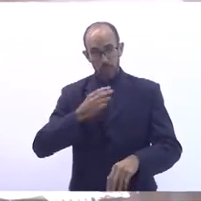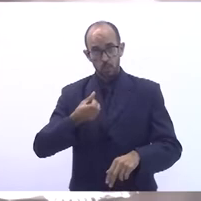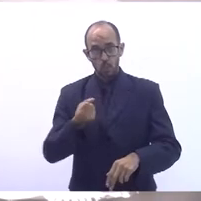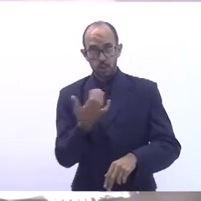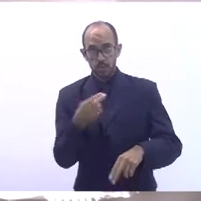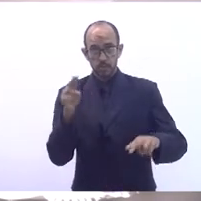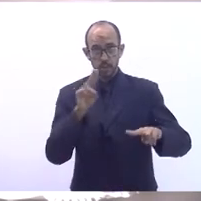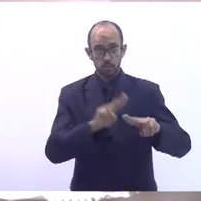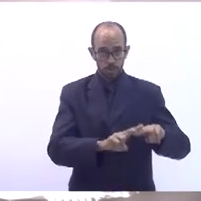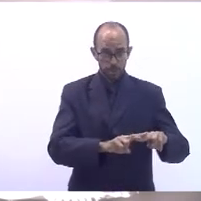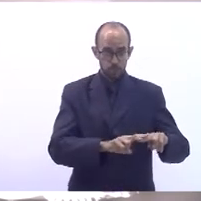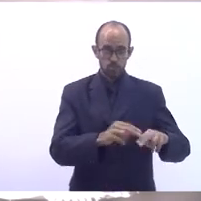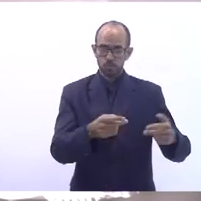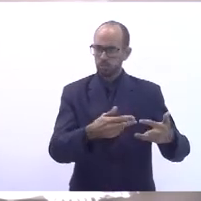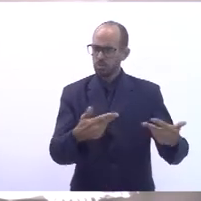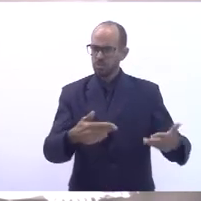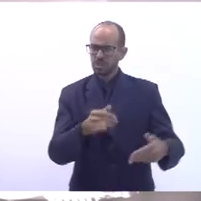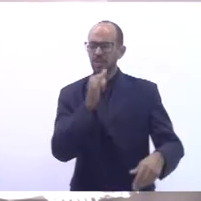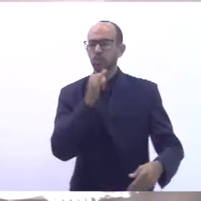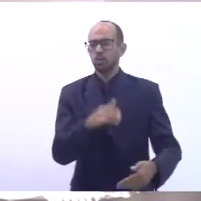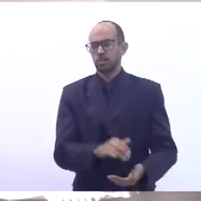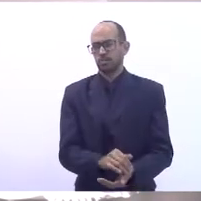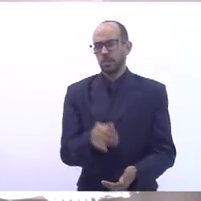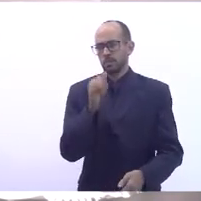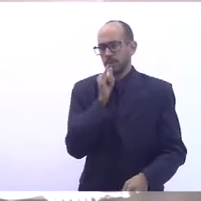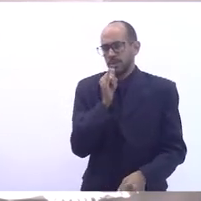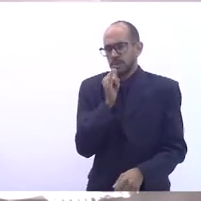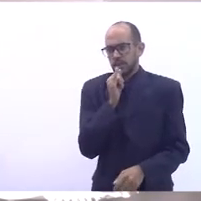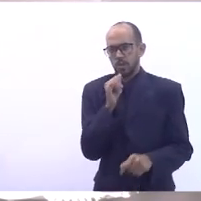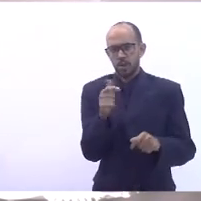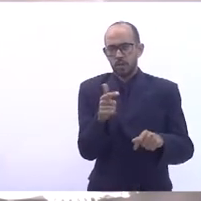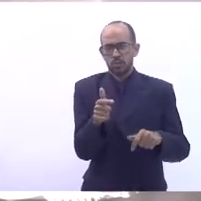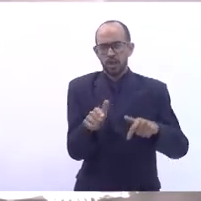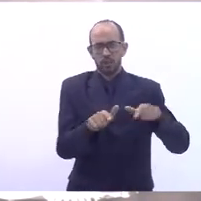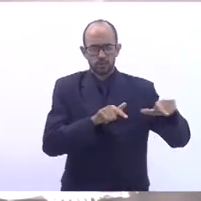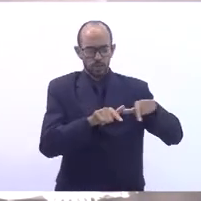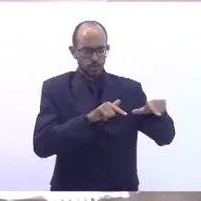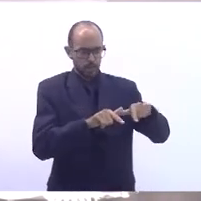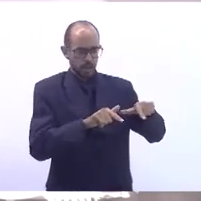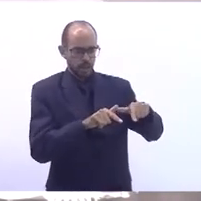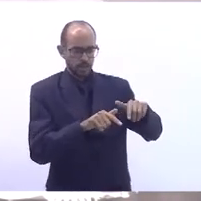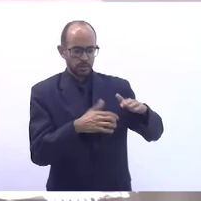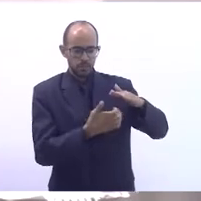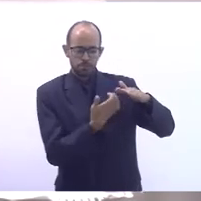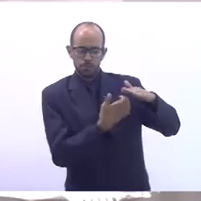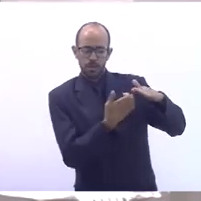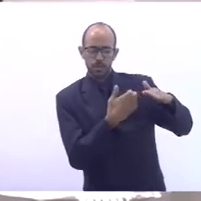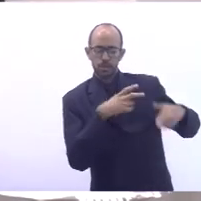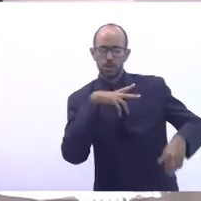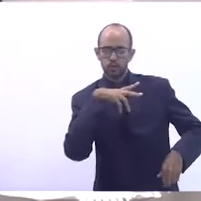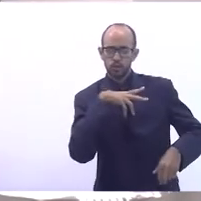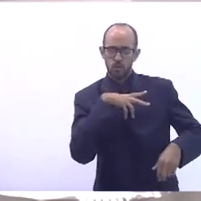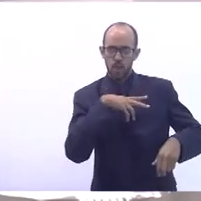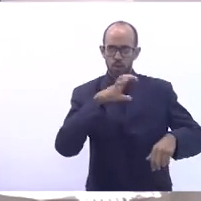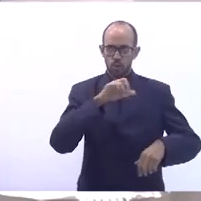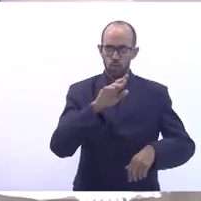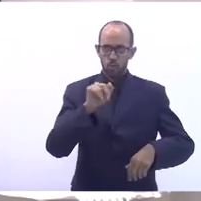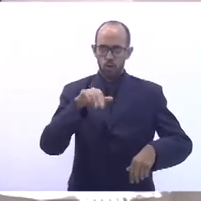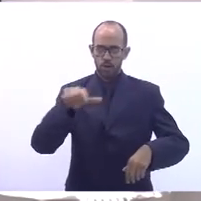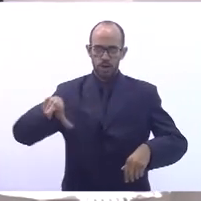presos por motivo fútil ou seja o sujeito não trabalhava na firma de segurança privada o Coronel tava e